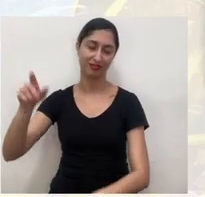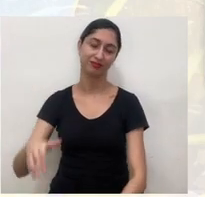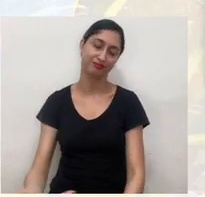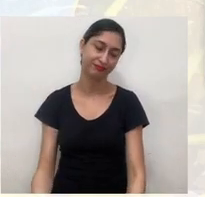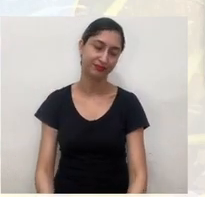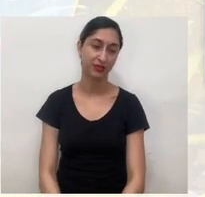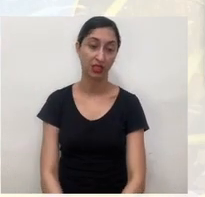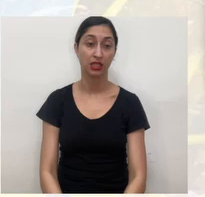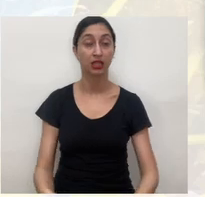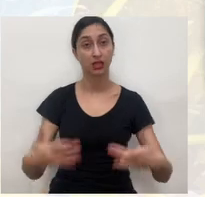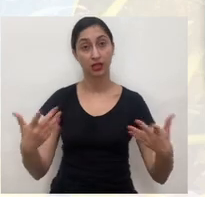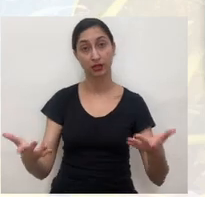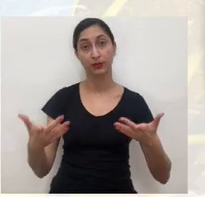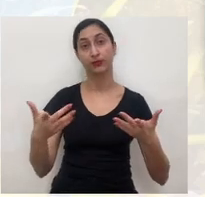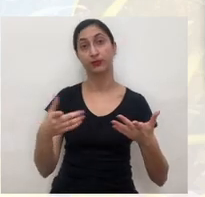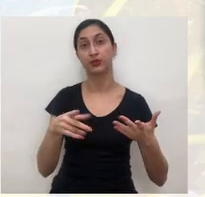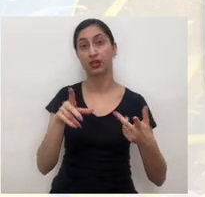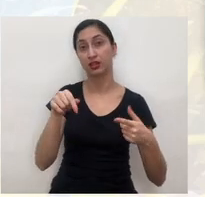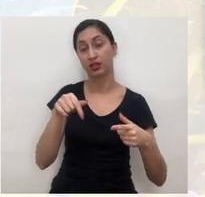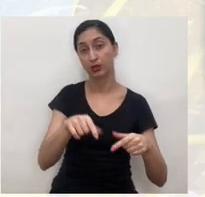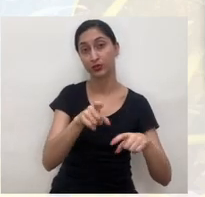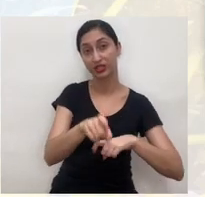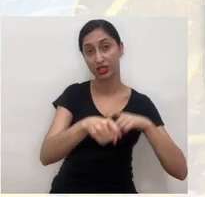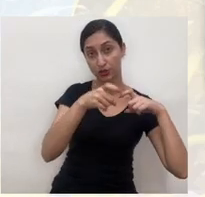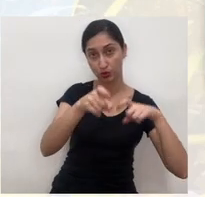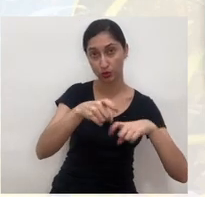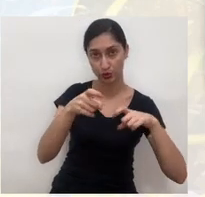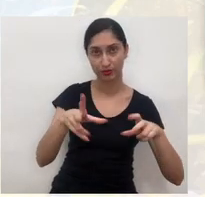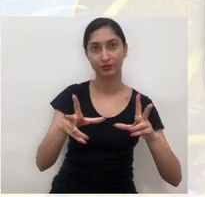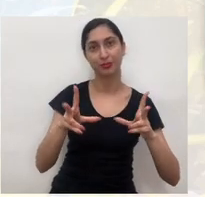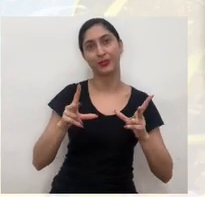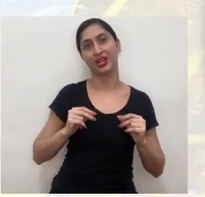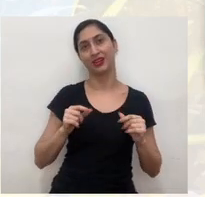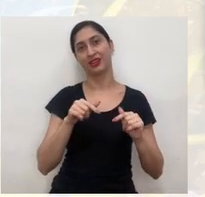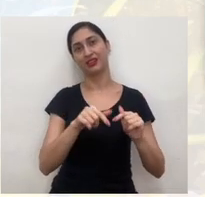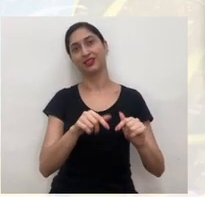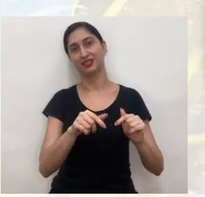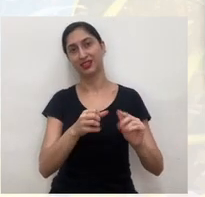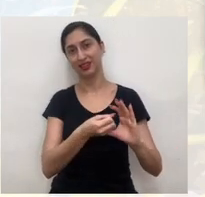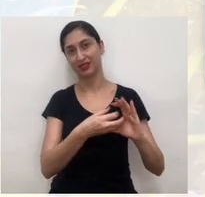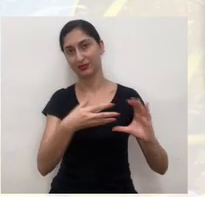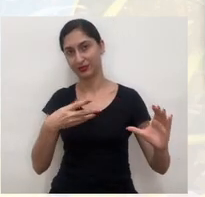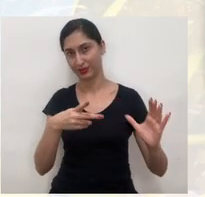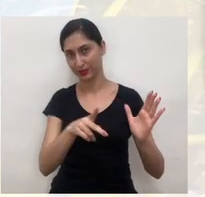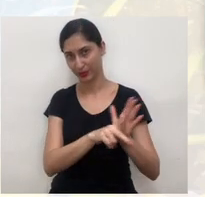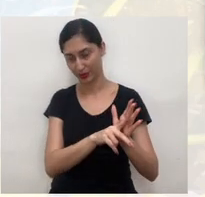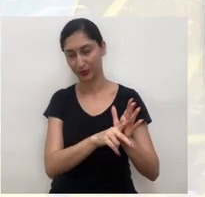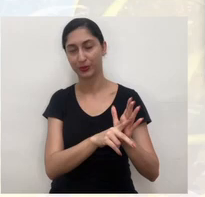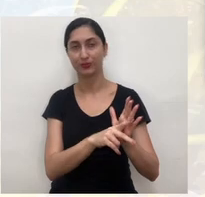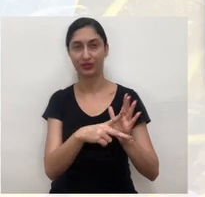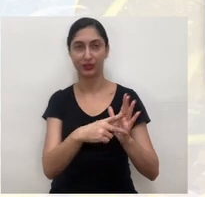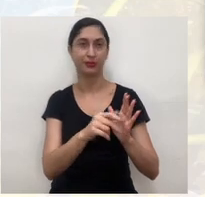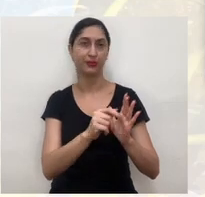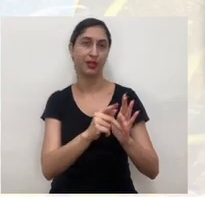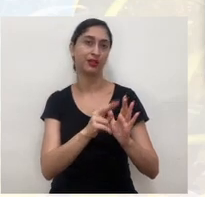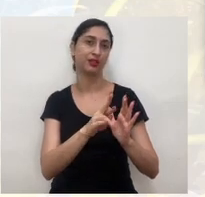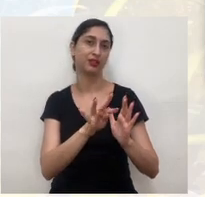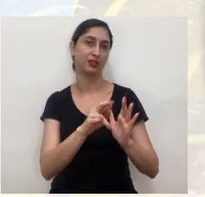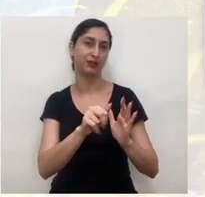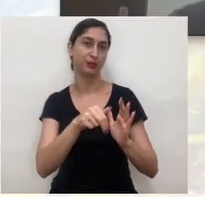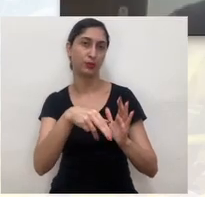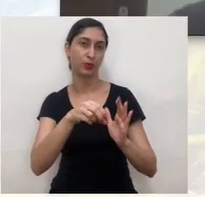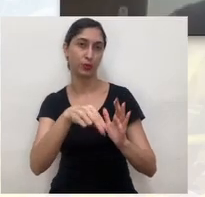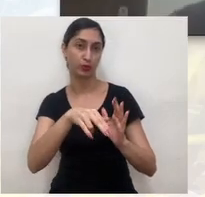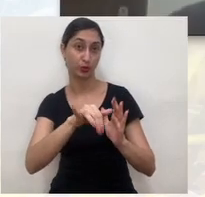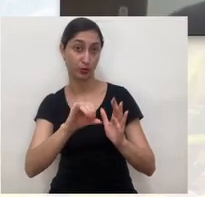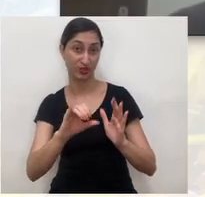merece a chancela. Se houver modificações, ele perde essa chancela. Tá bom?